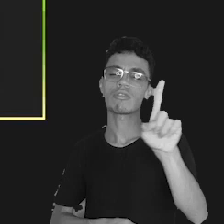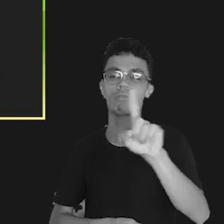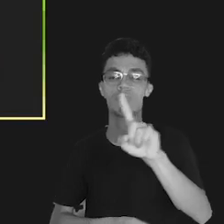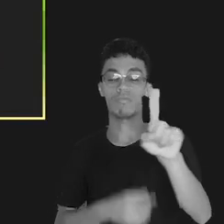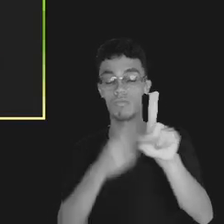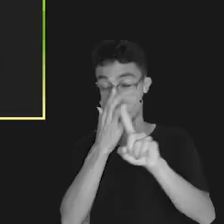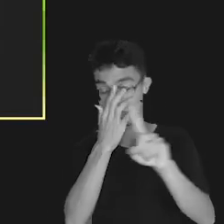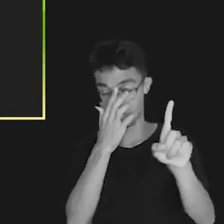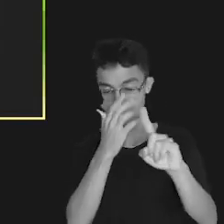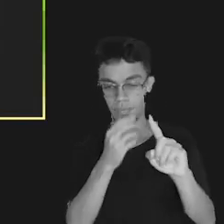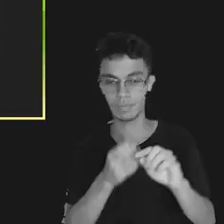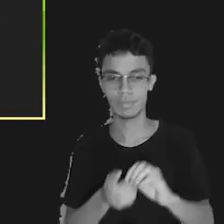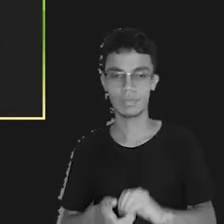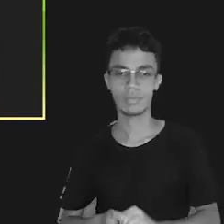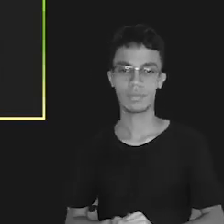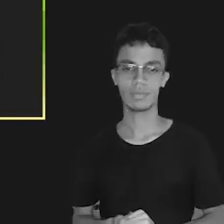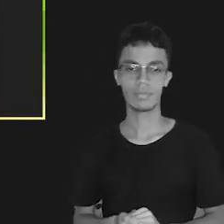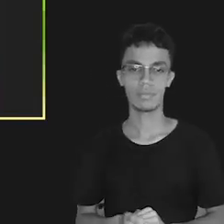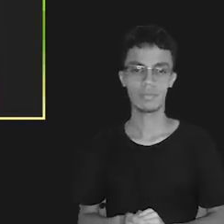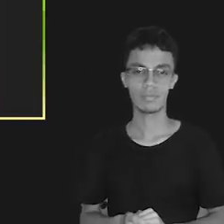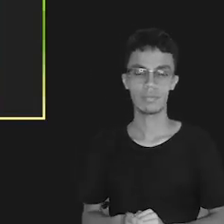Não.